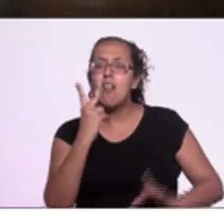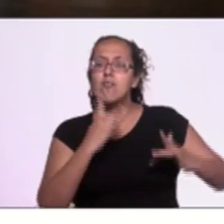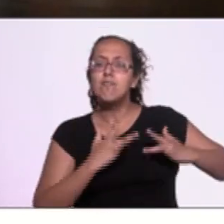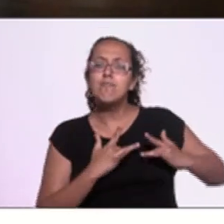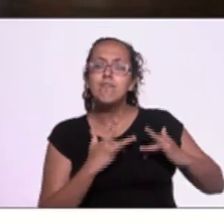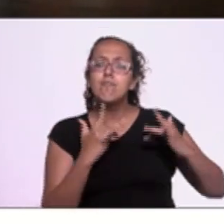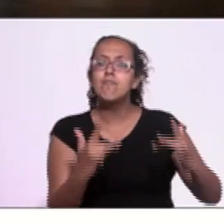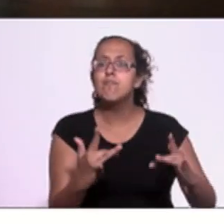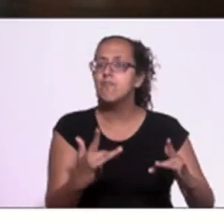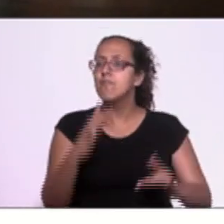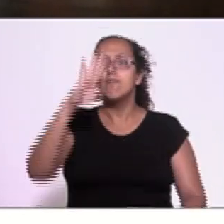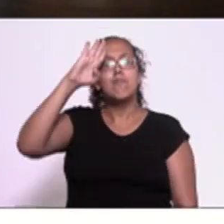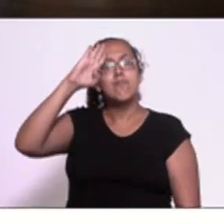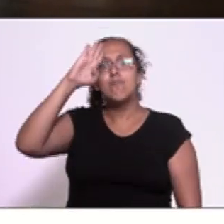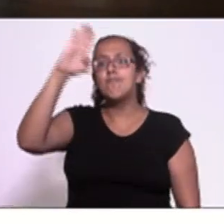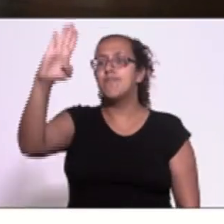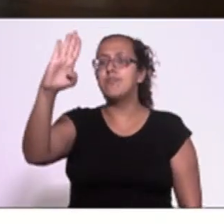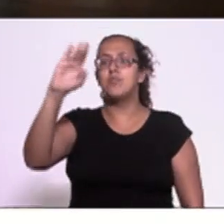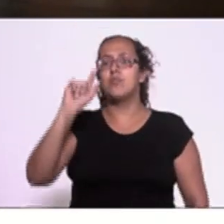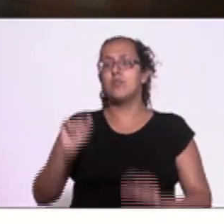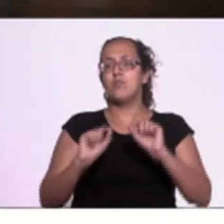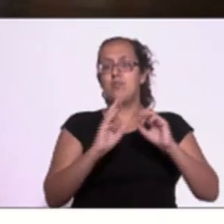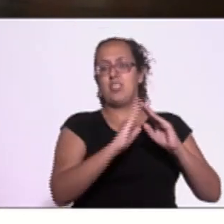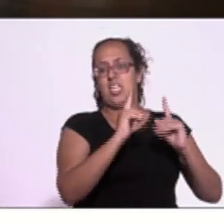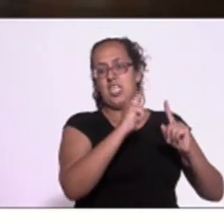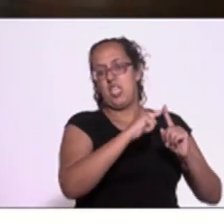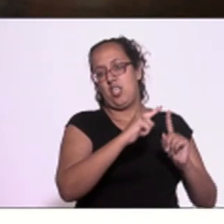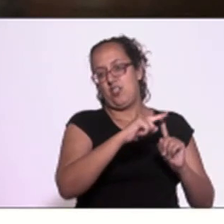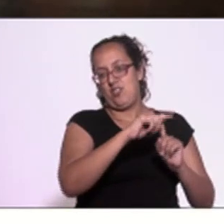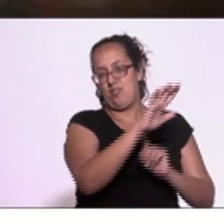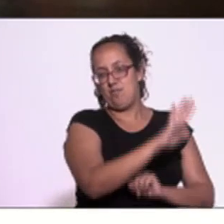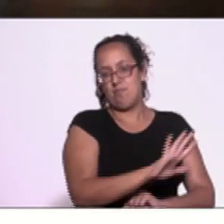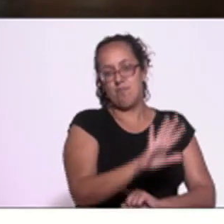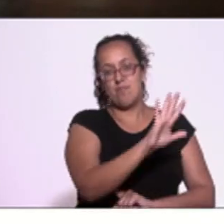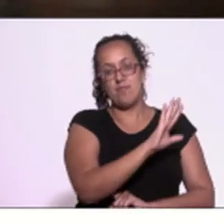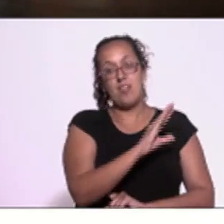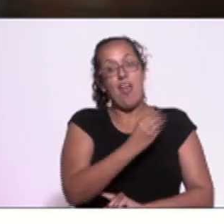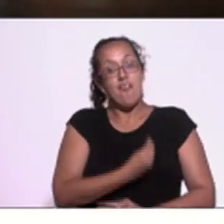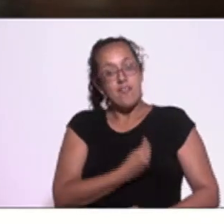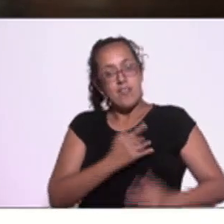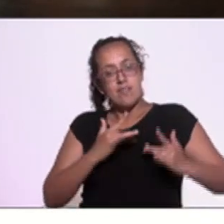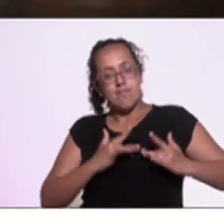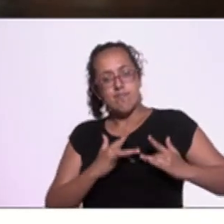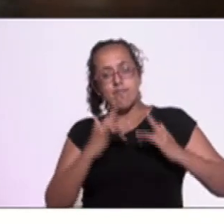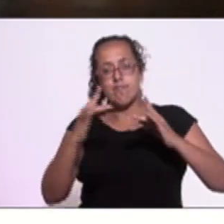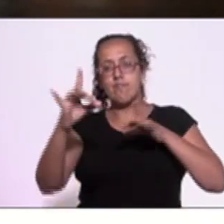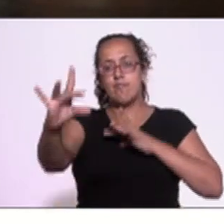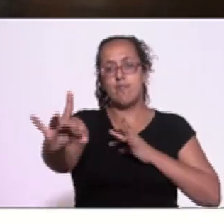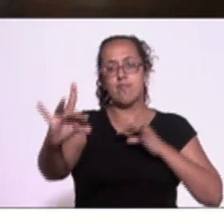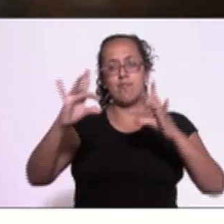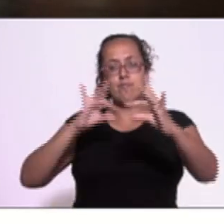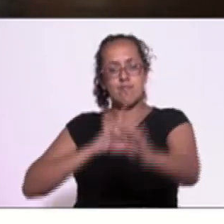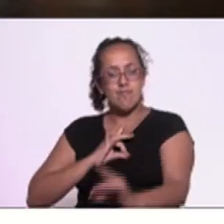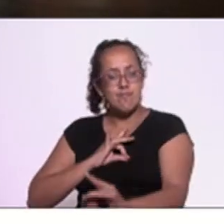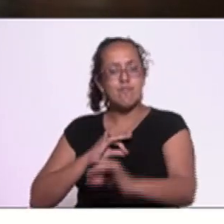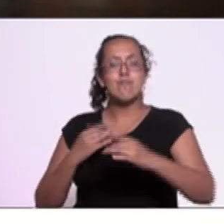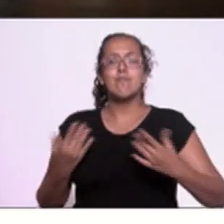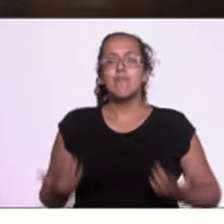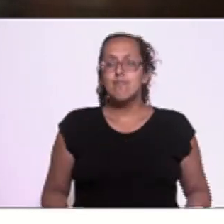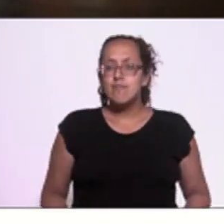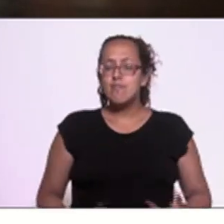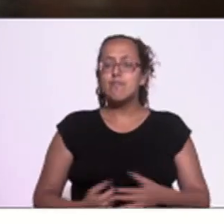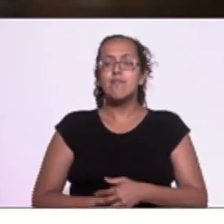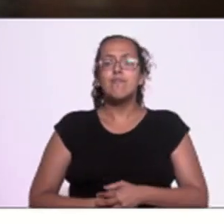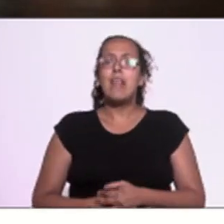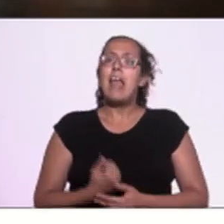tal qual a máxima no pórtico do Templo da Humanidade, viver para outrem. Durante 5 anos, tive o